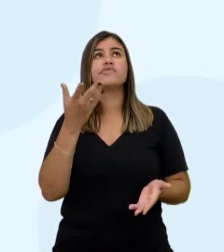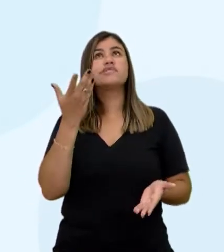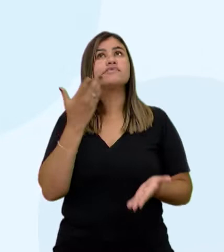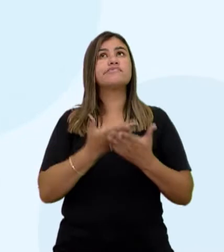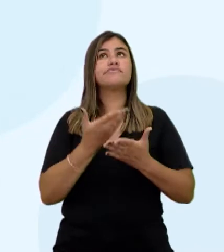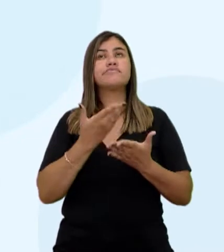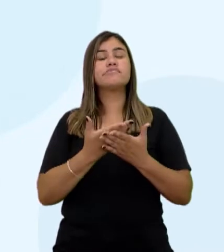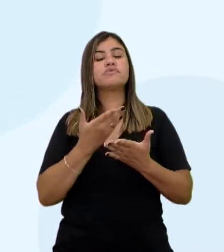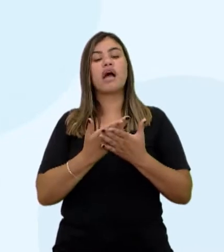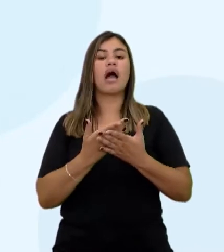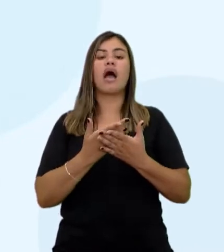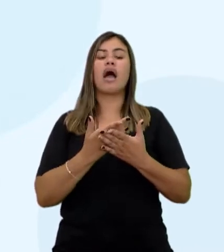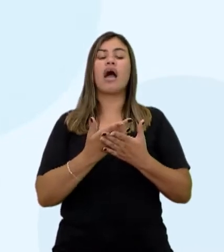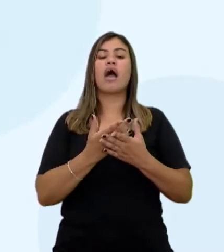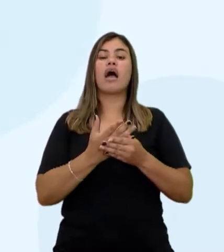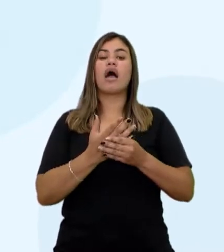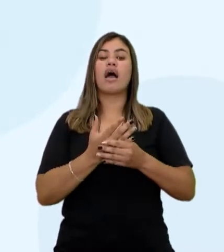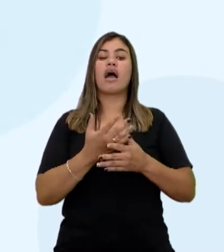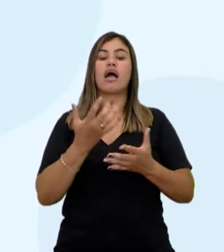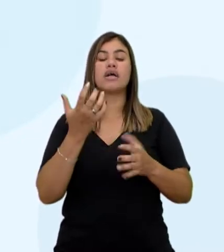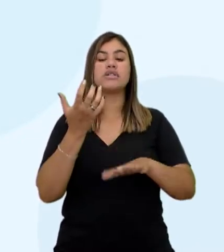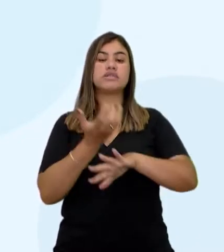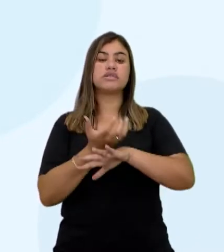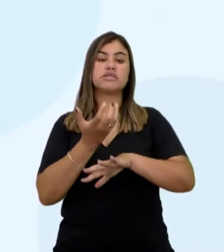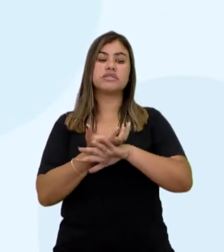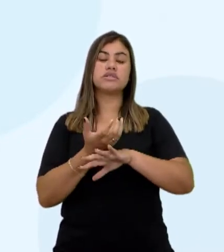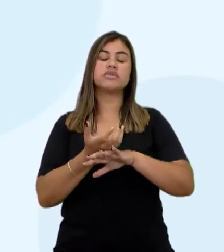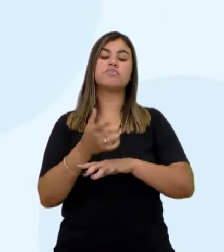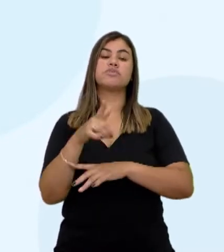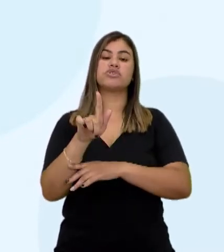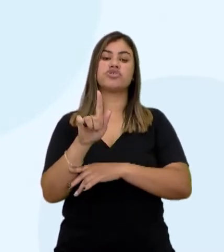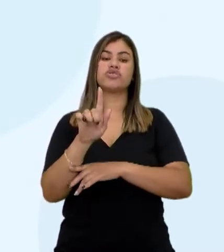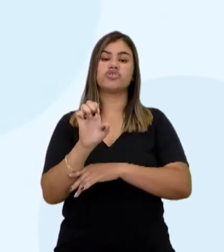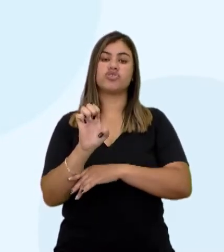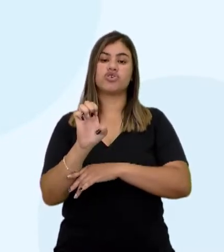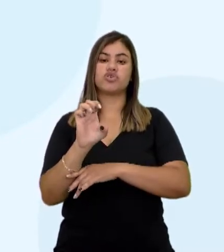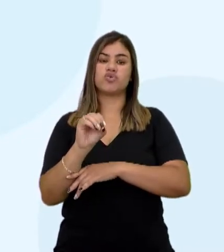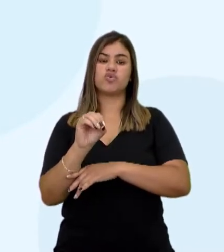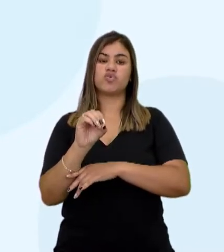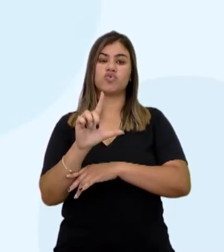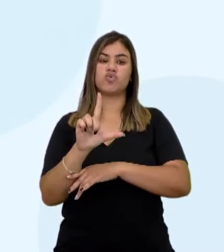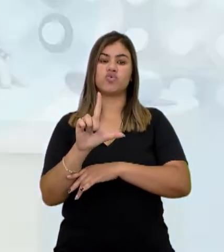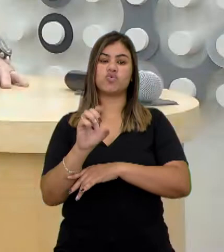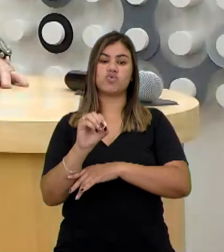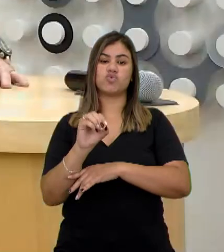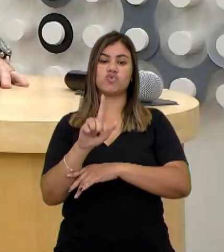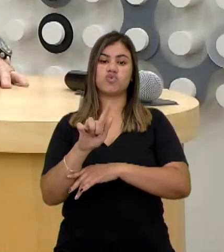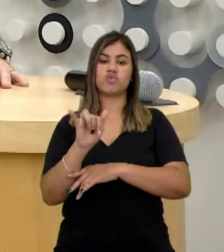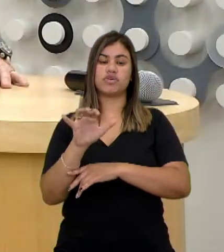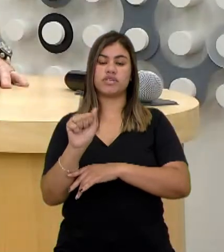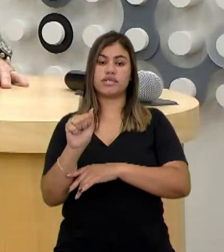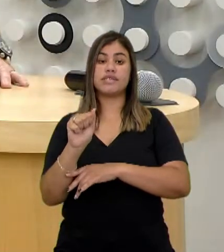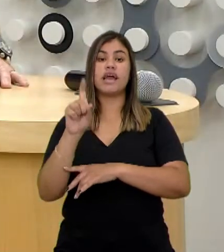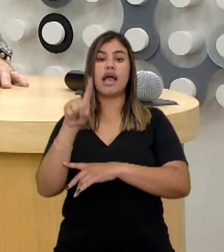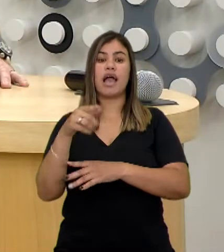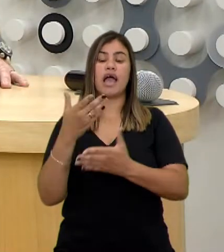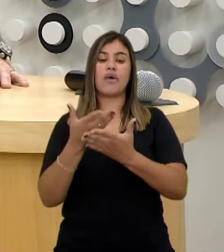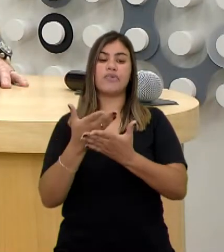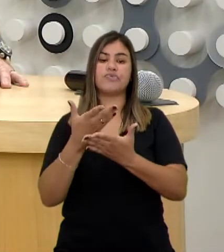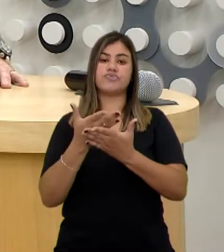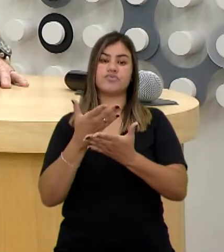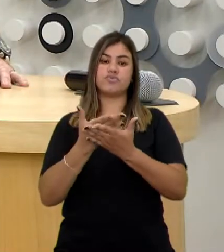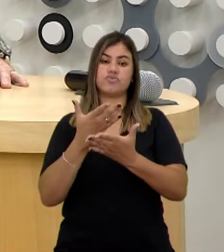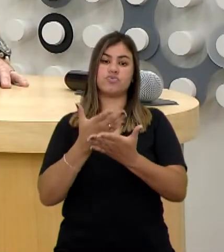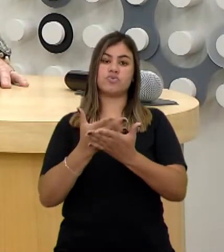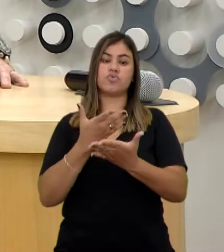aí de geologia, você pode estudar a disciplina de geologia, né, até o estudo, né, feito aí pelos profissionais dos geólogos que